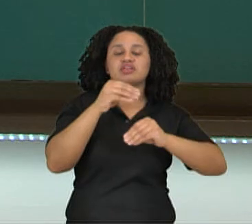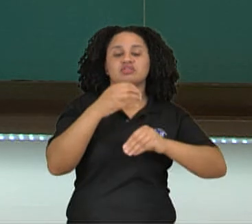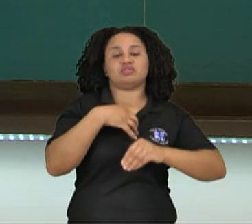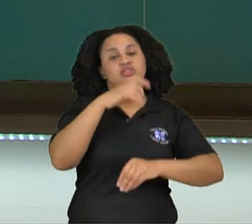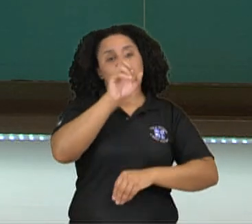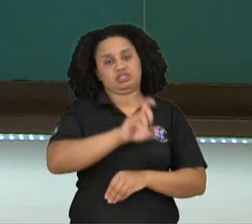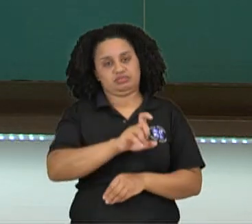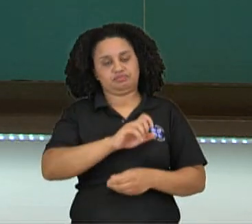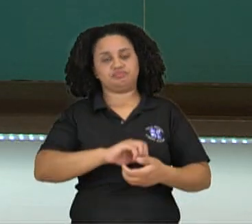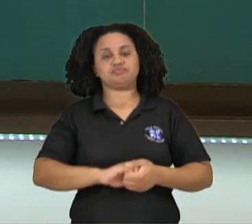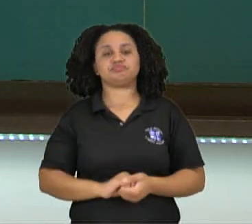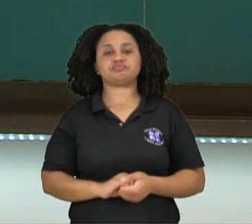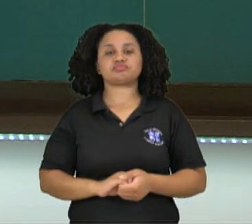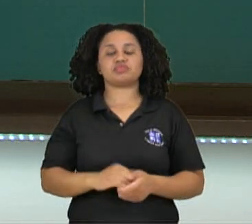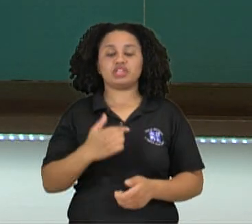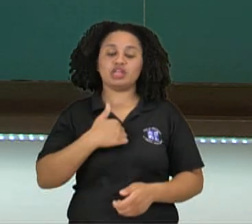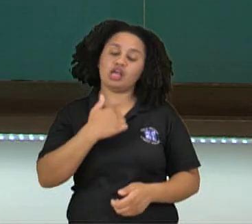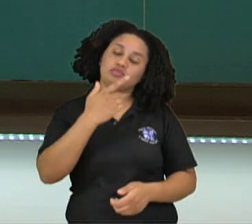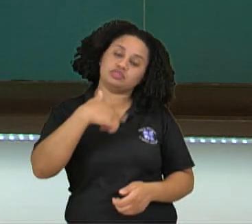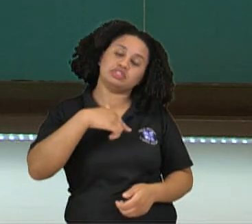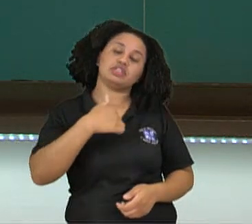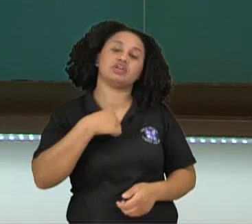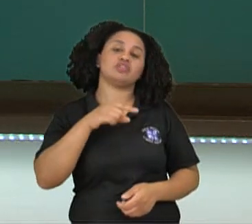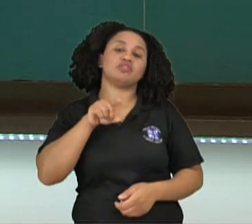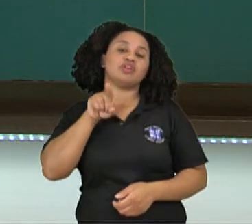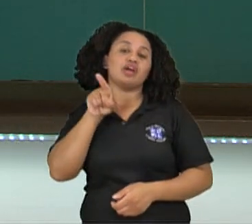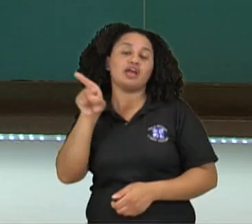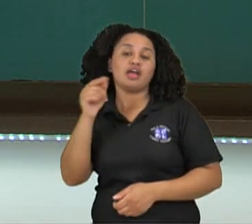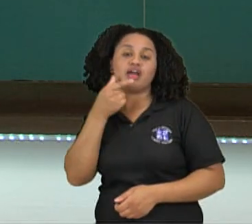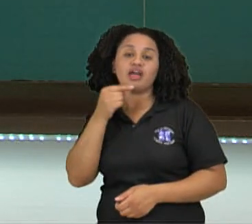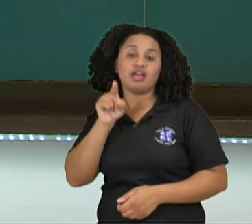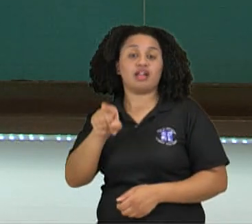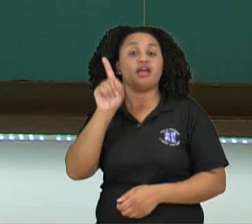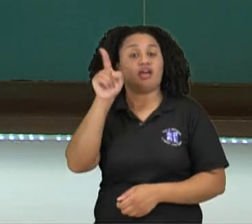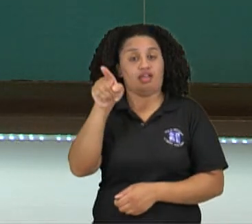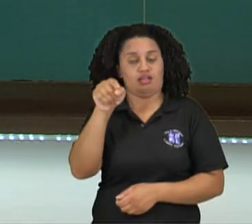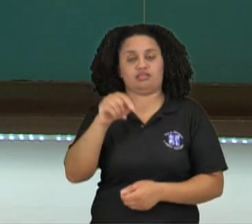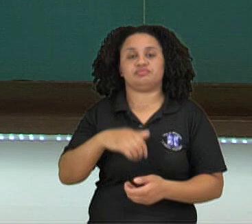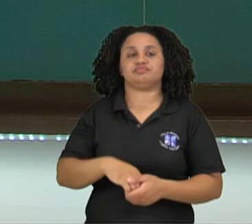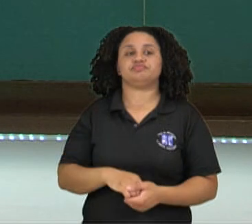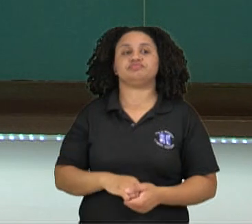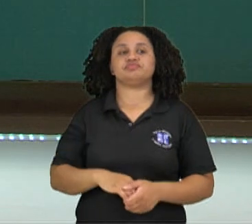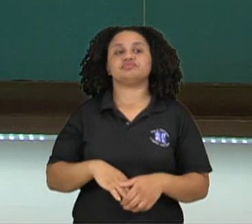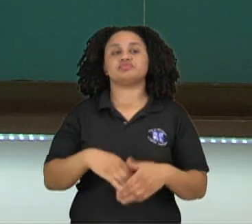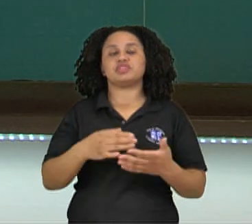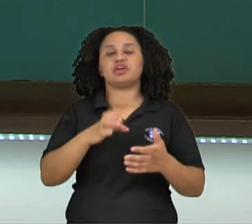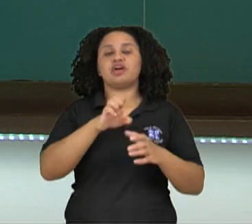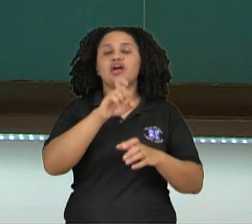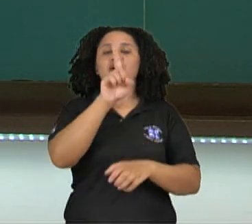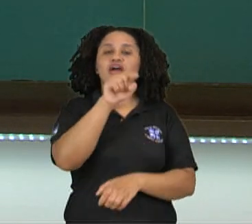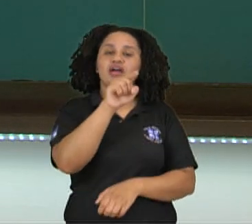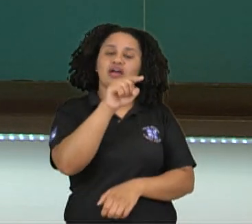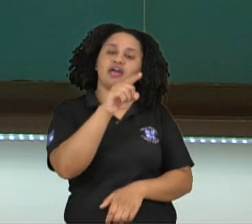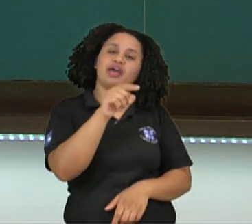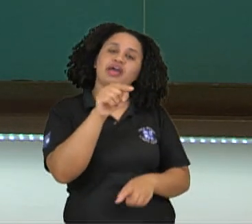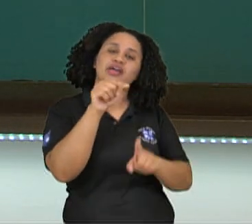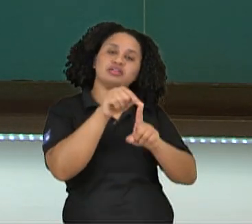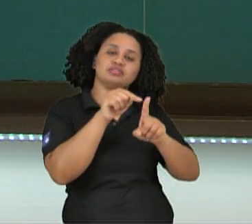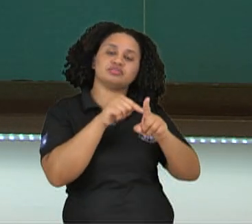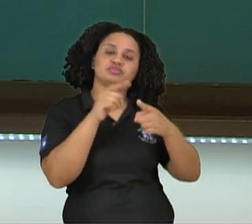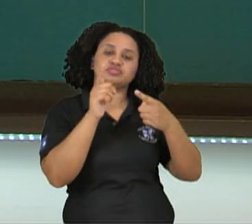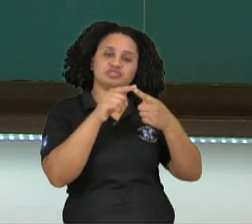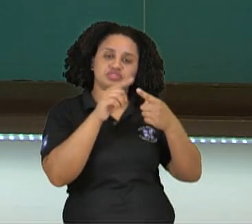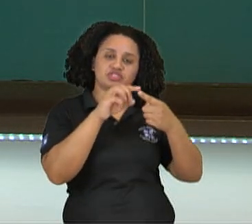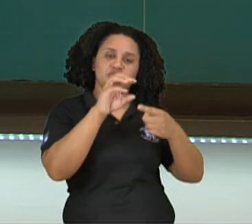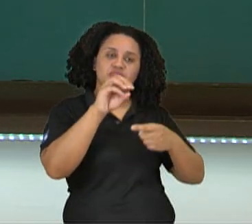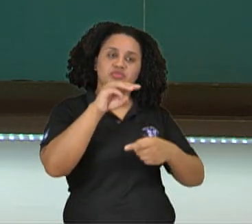terceira pessoa do singular, né? Eu sou, tu és, ele é. Ele ou ela é, certo? O acento ei tem flexão verbal do verbo